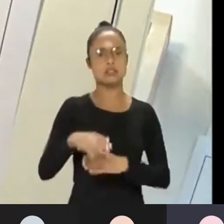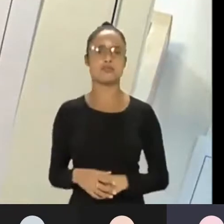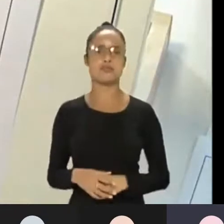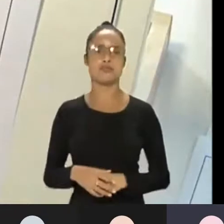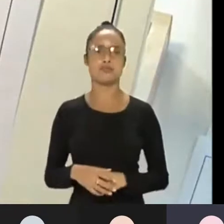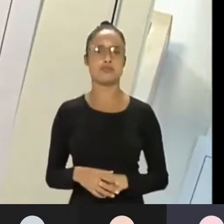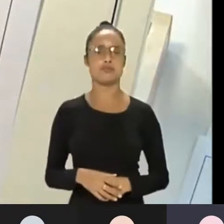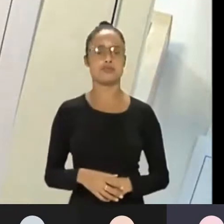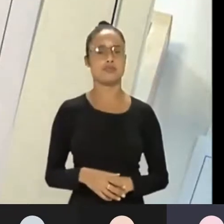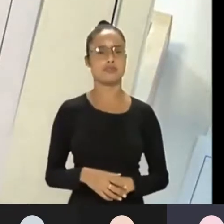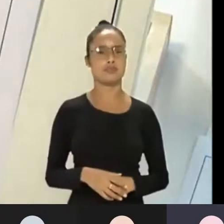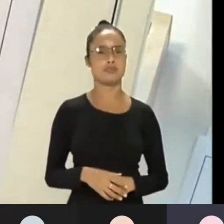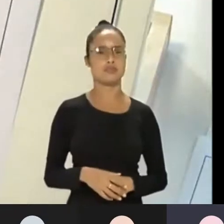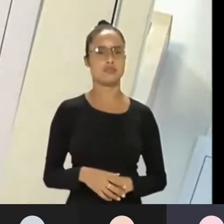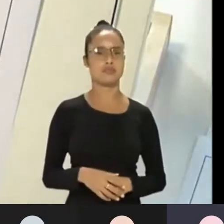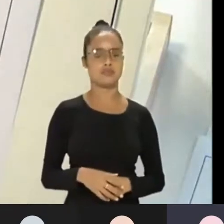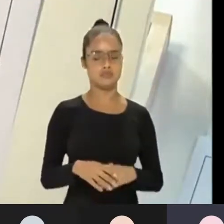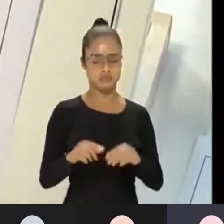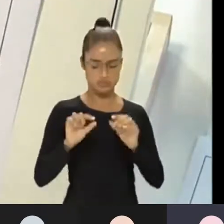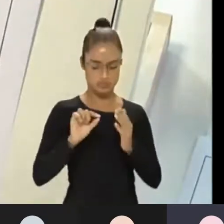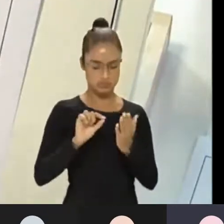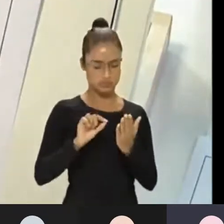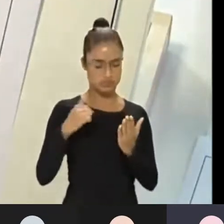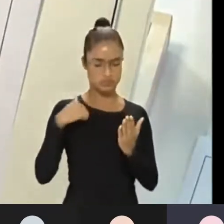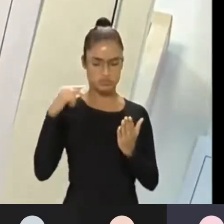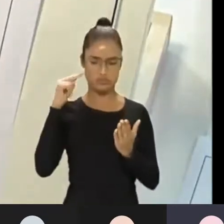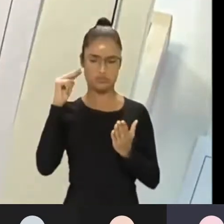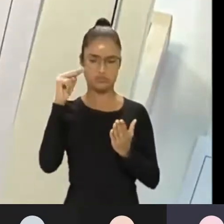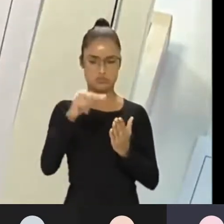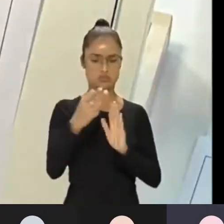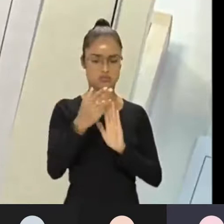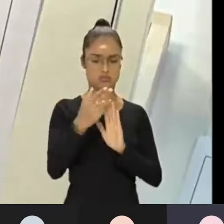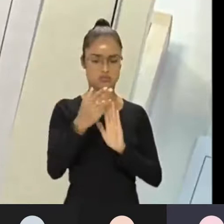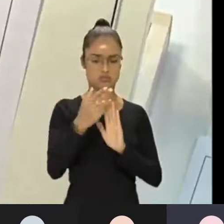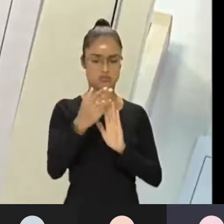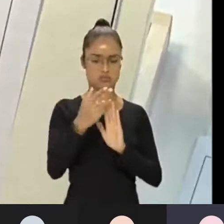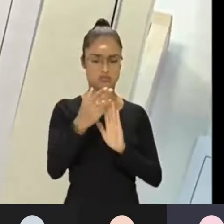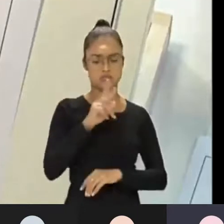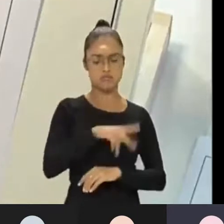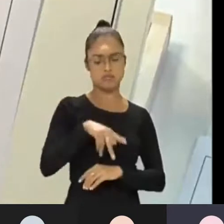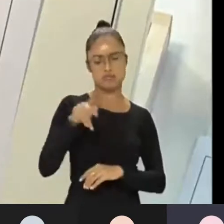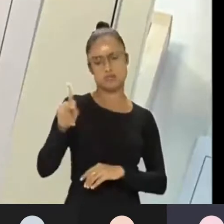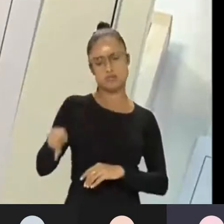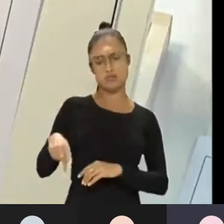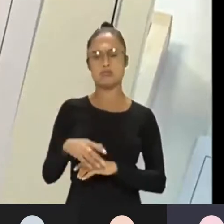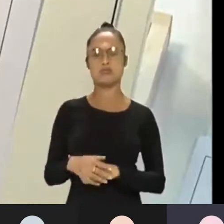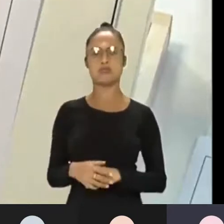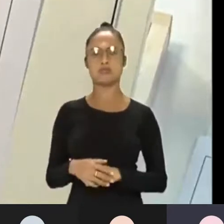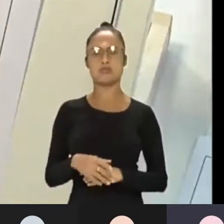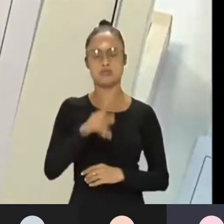faço um prolongamento. São linhas de construção. No outro vértice também, eu faço um prolongamento.